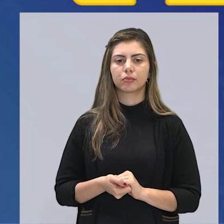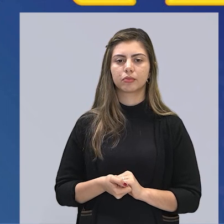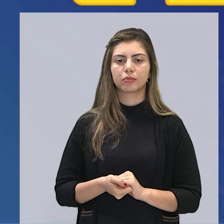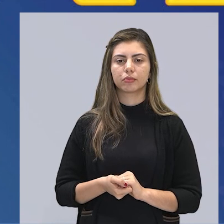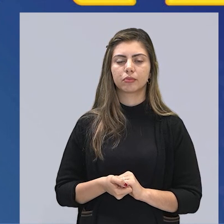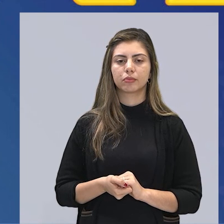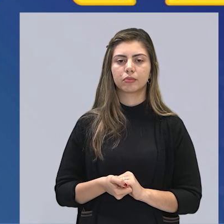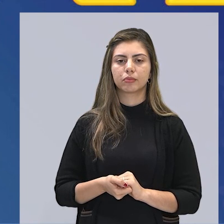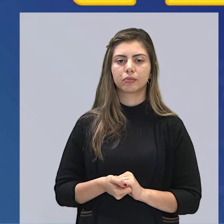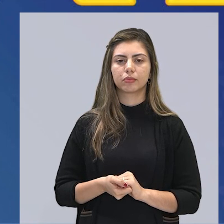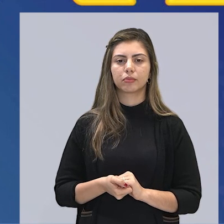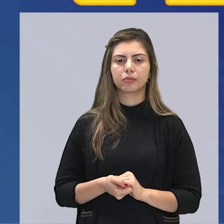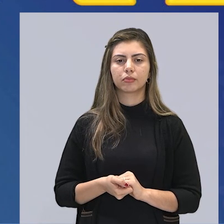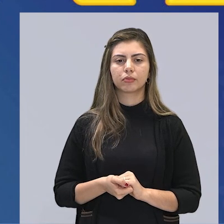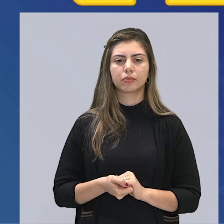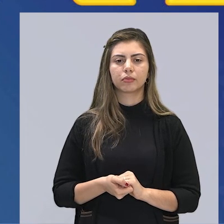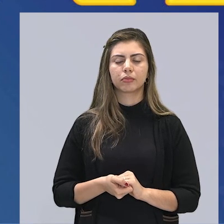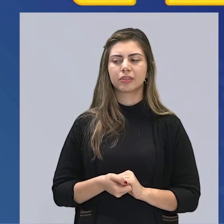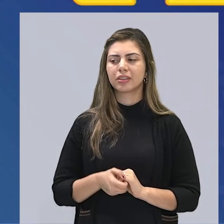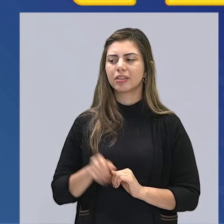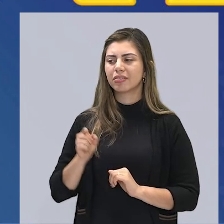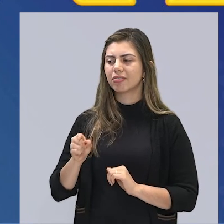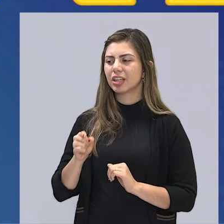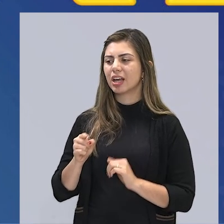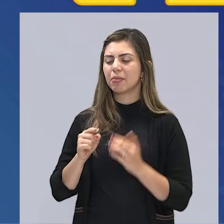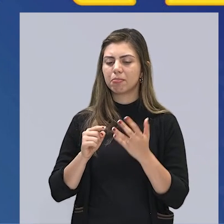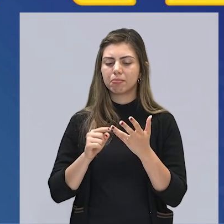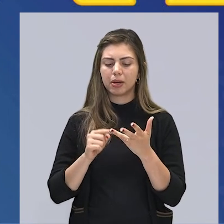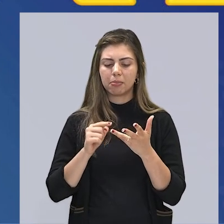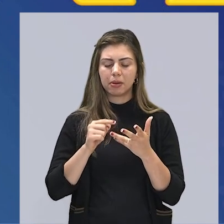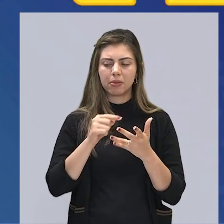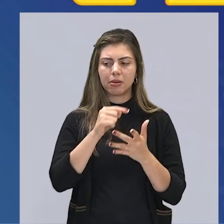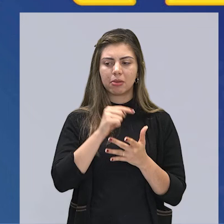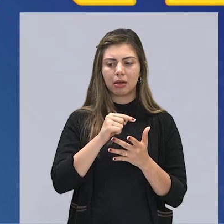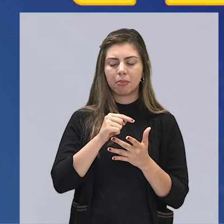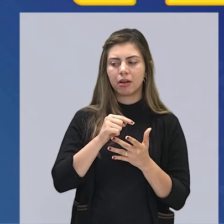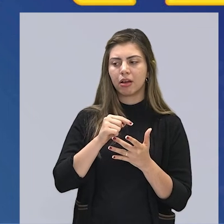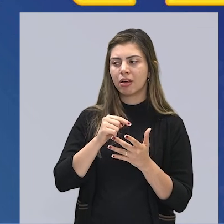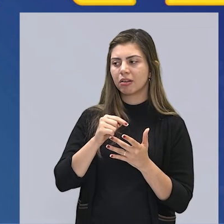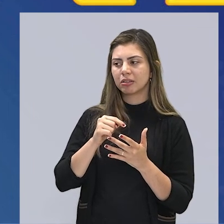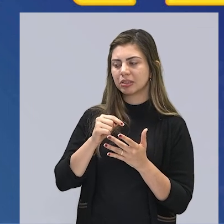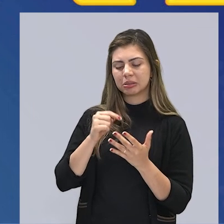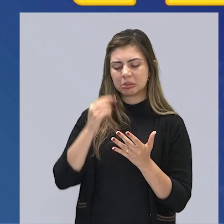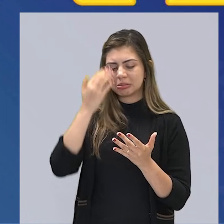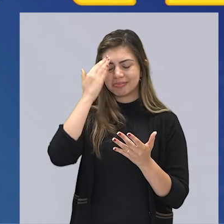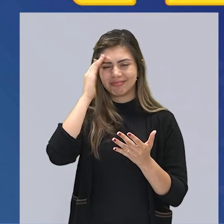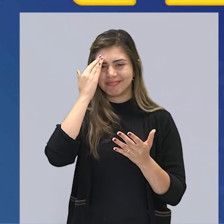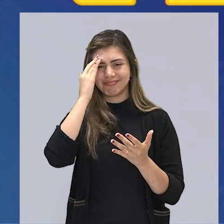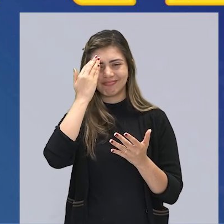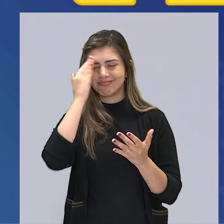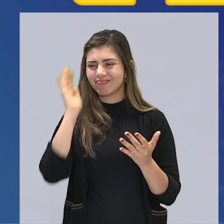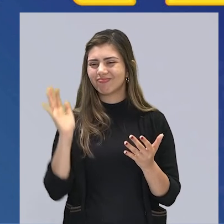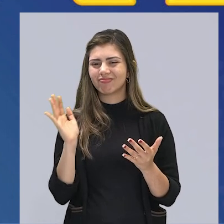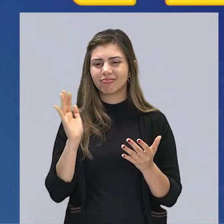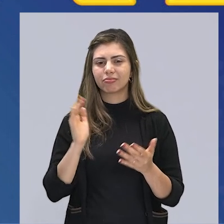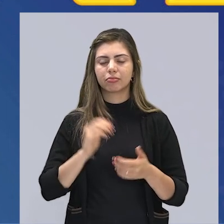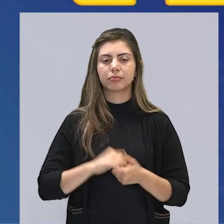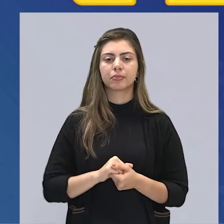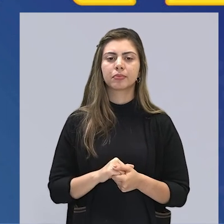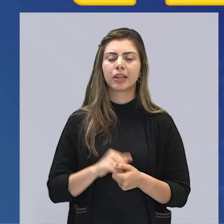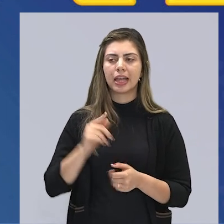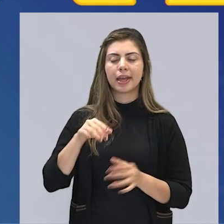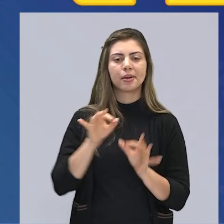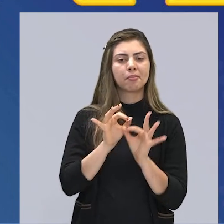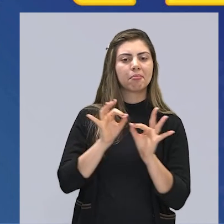entender as instruções. Né? Eu não pude entender, enfim. Vamos ver, essa resposta, aliás, essa frase, ela é